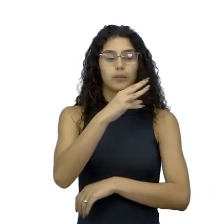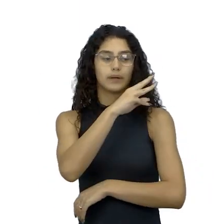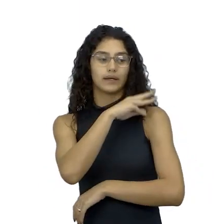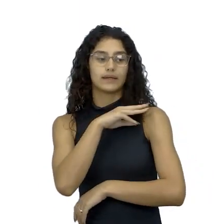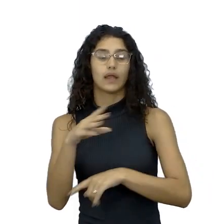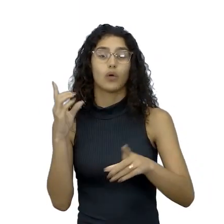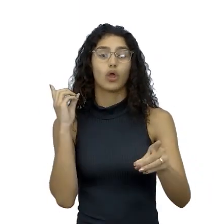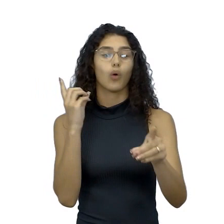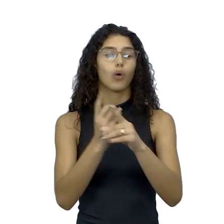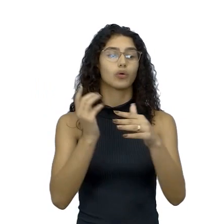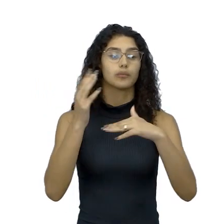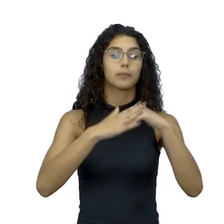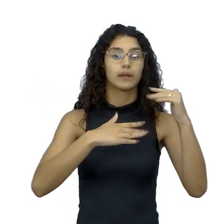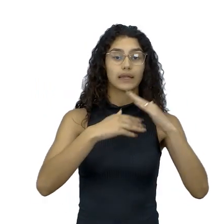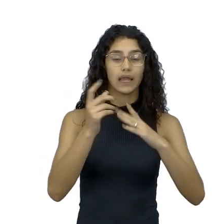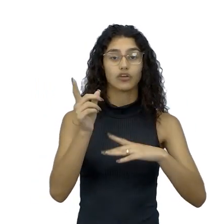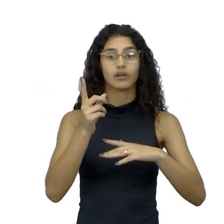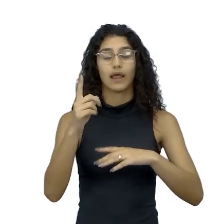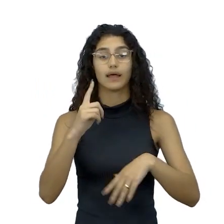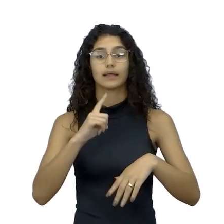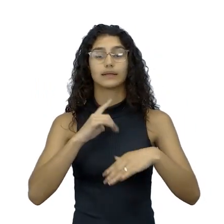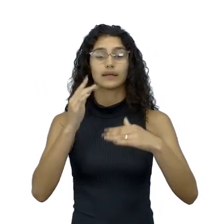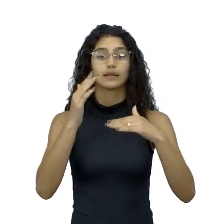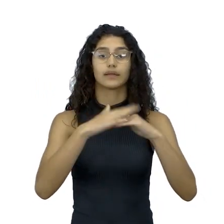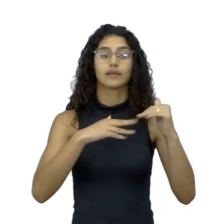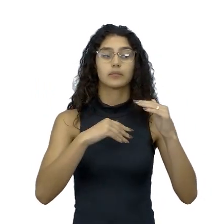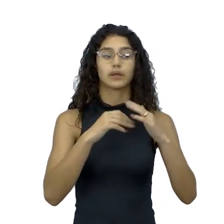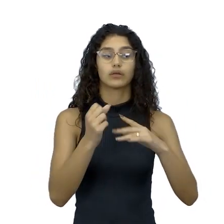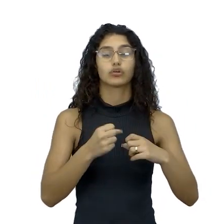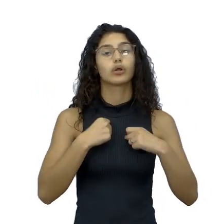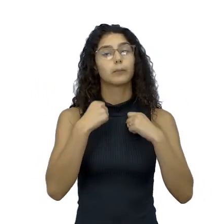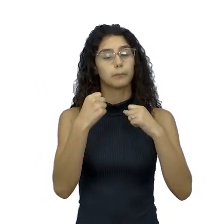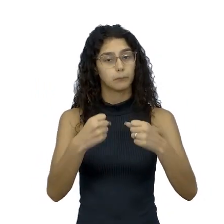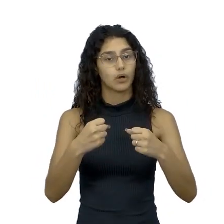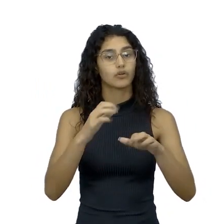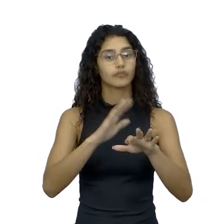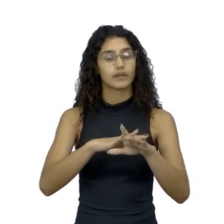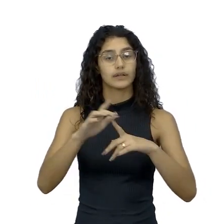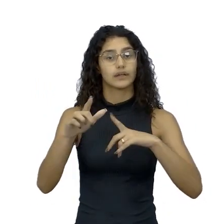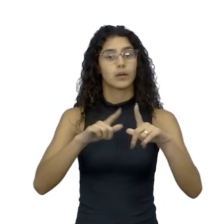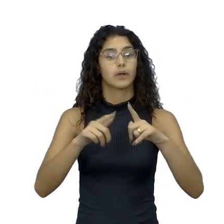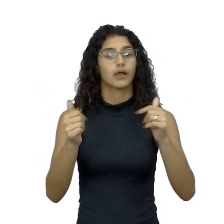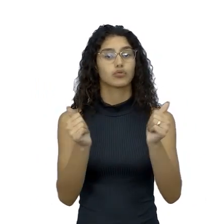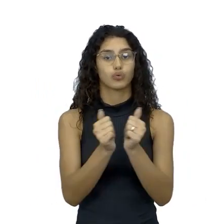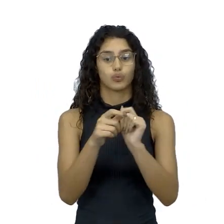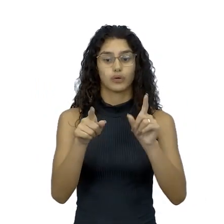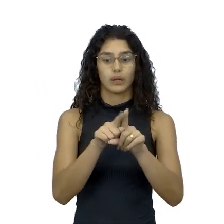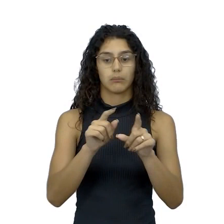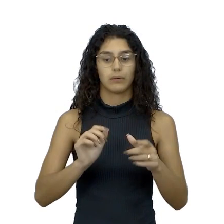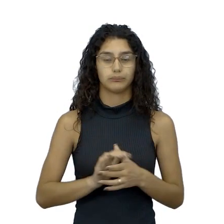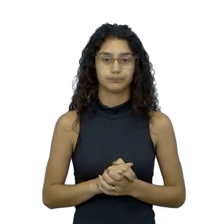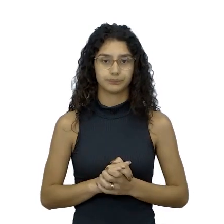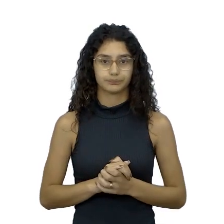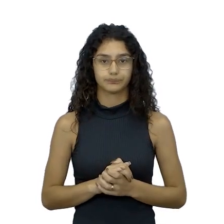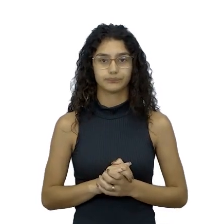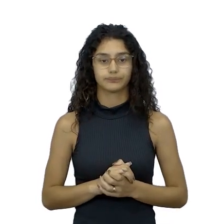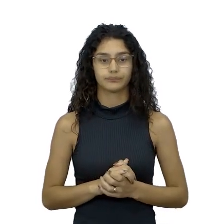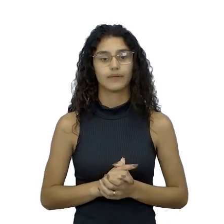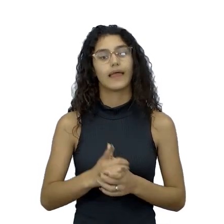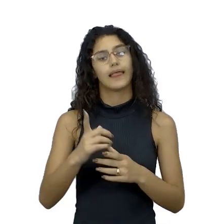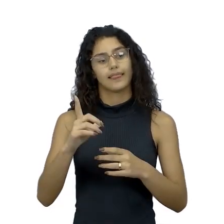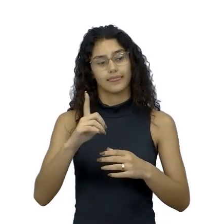uma outra habilidade lá na matriz de habilidades que possa ser trabalhada conjuntamente, que possa casar. Então, tem